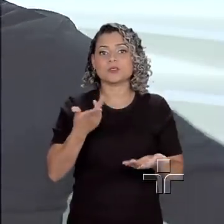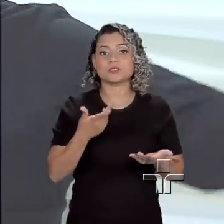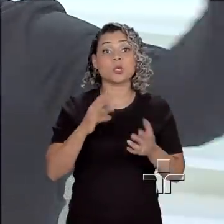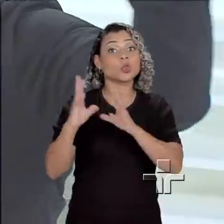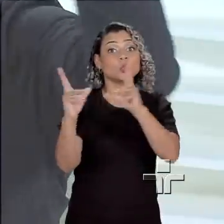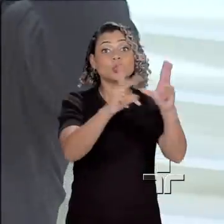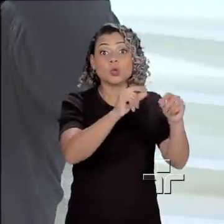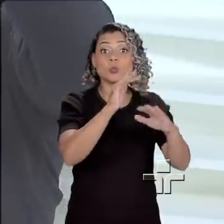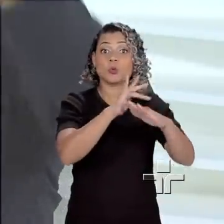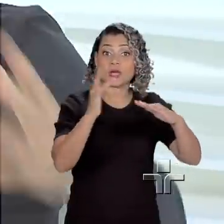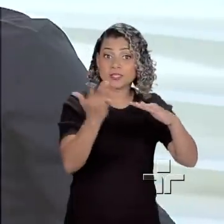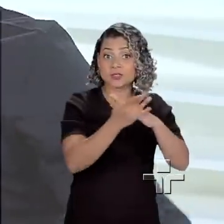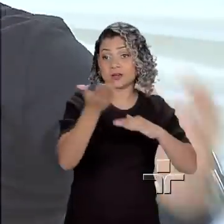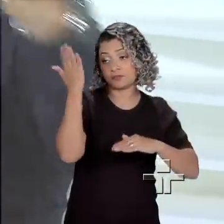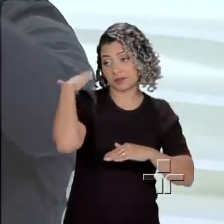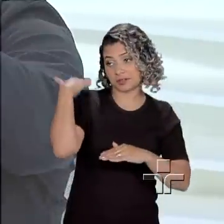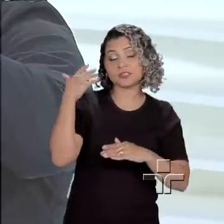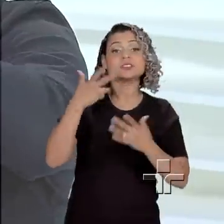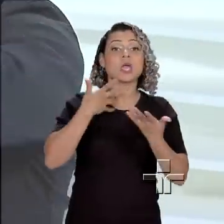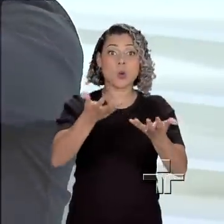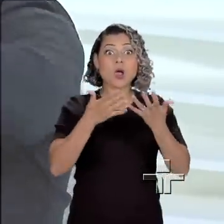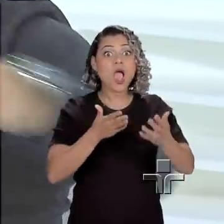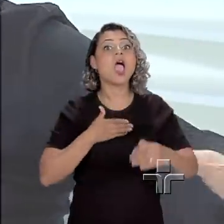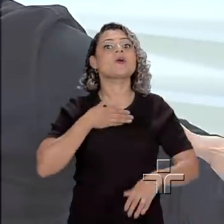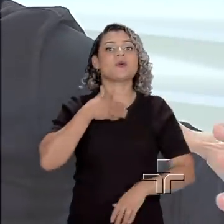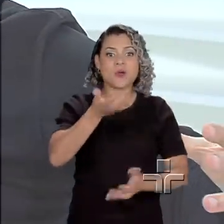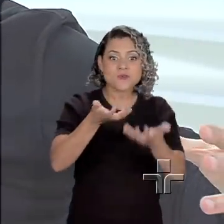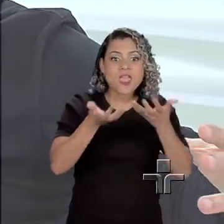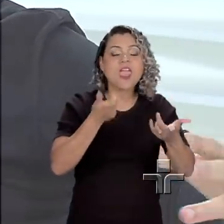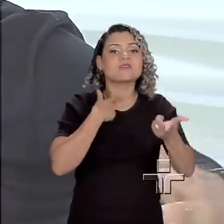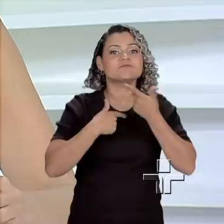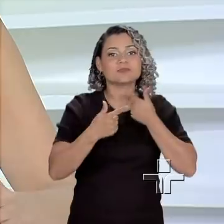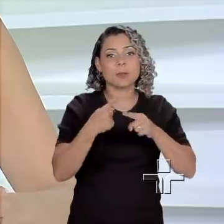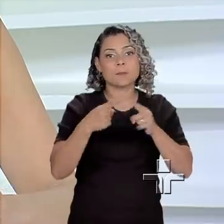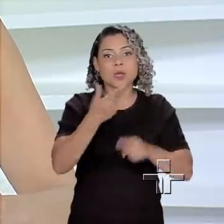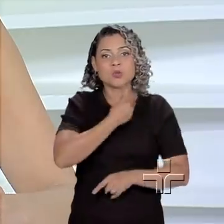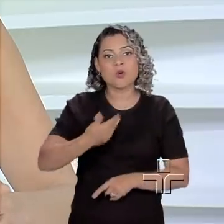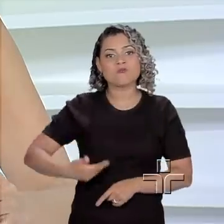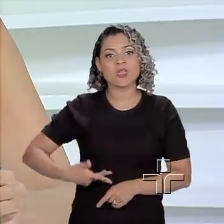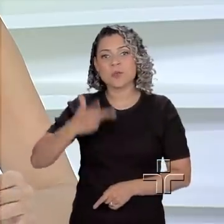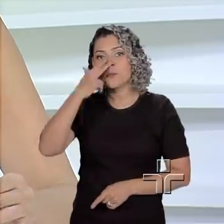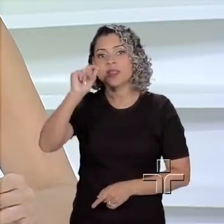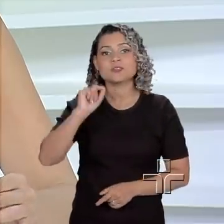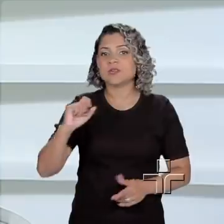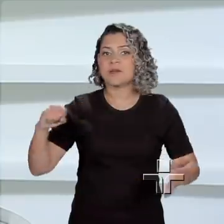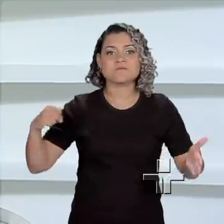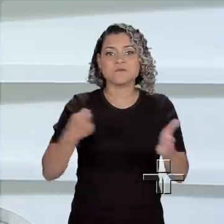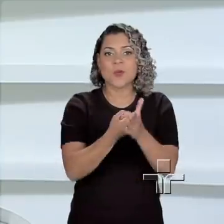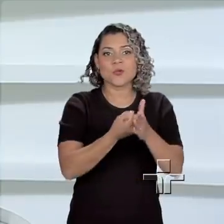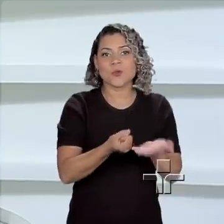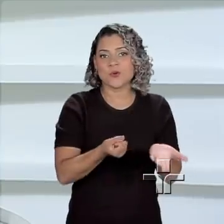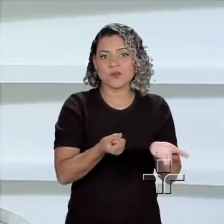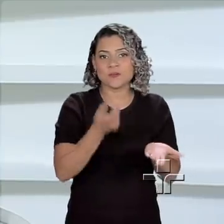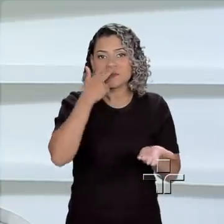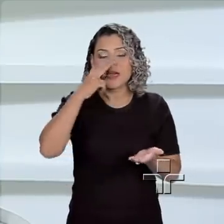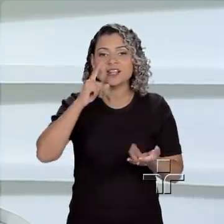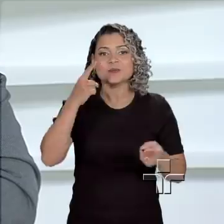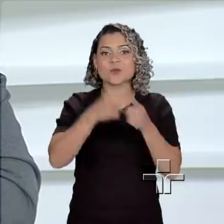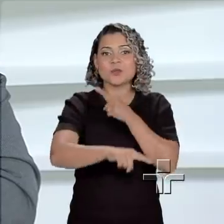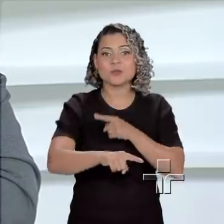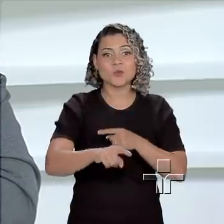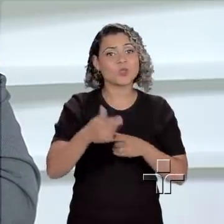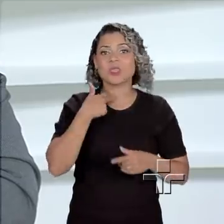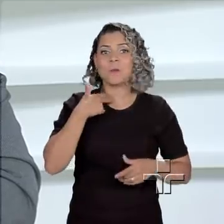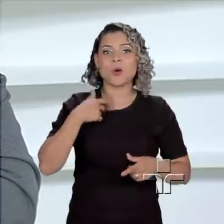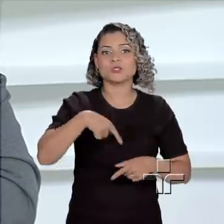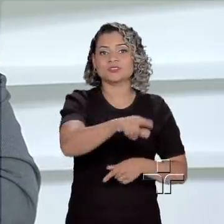redes sociais da época, lá no futuro, dizendo que vai, mas o Estado criou um vácuo no lugar onde a manifestação em tese deveria ocorrer e não vai deixar ninguém ir